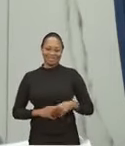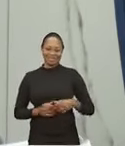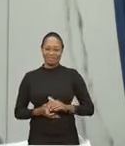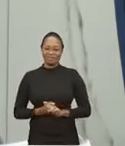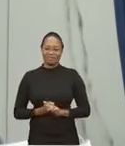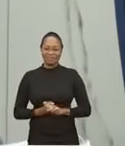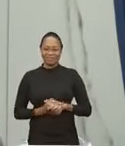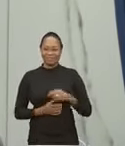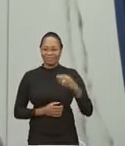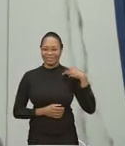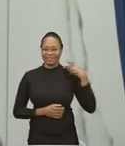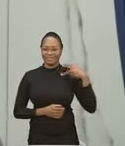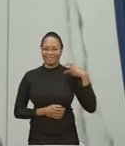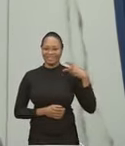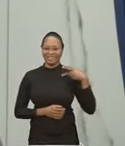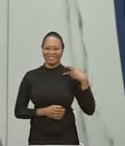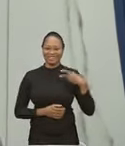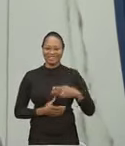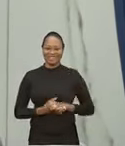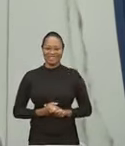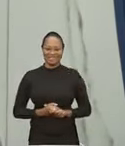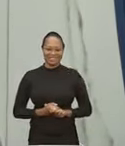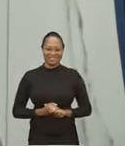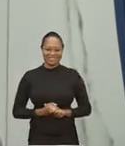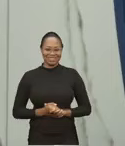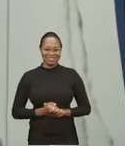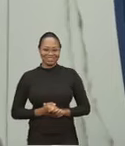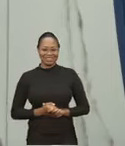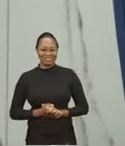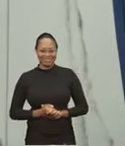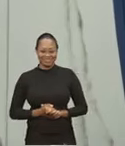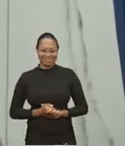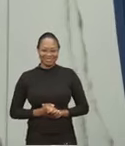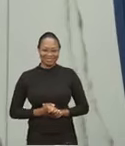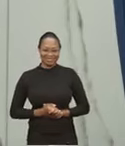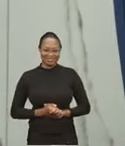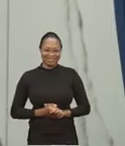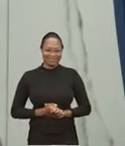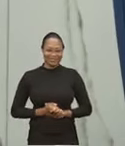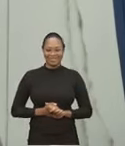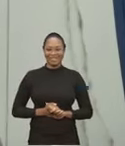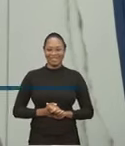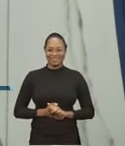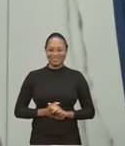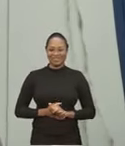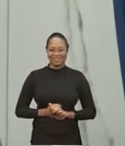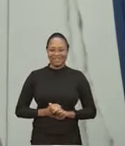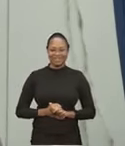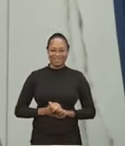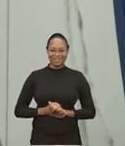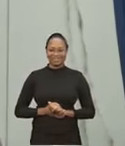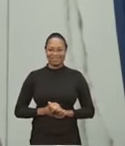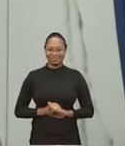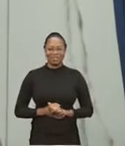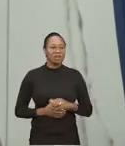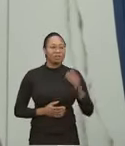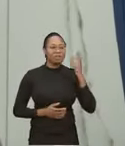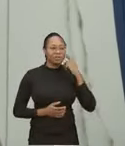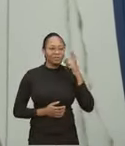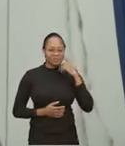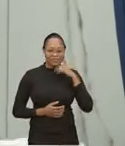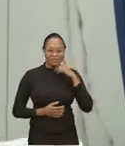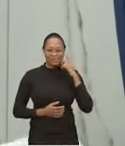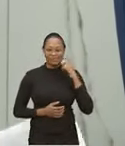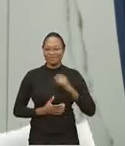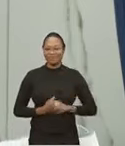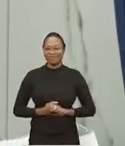047/2023, de autoria do vereador Tagne Sequeira, concede a senhora Nádia Ilka Meireles de Souza o título de cidadã